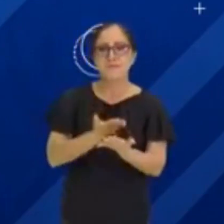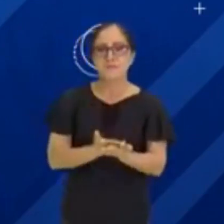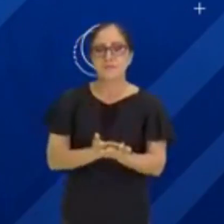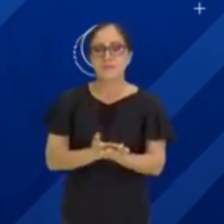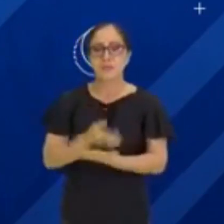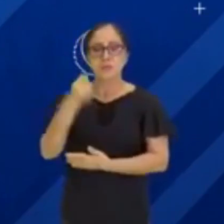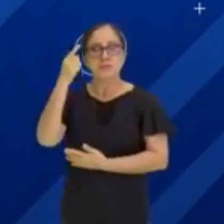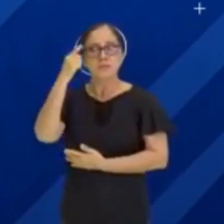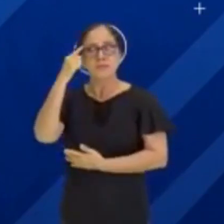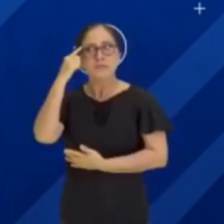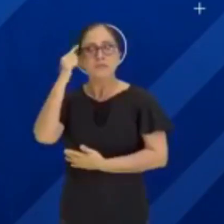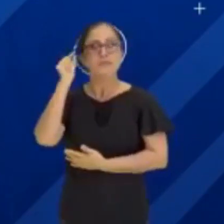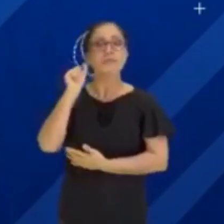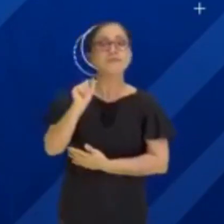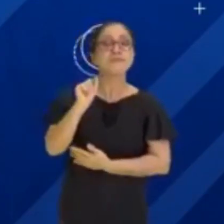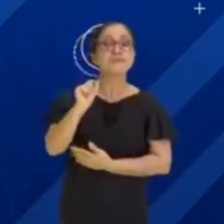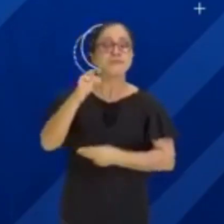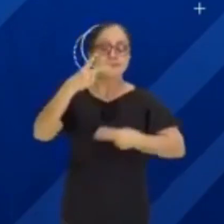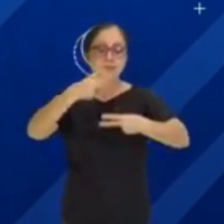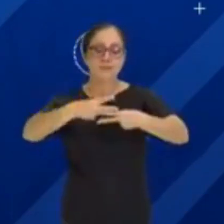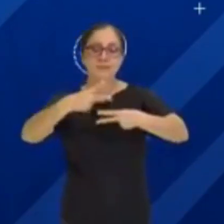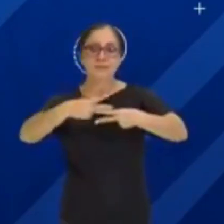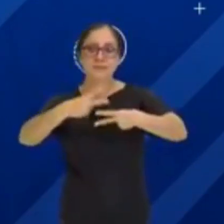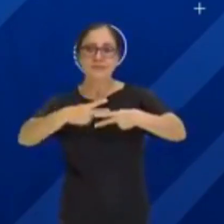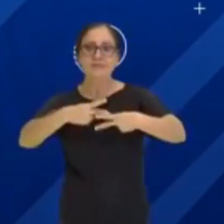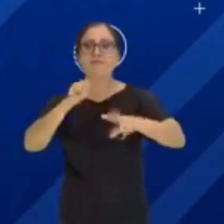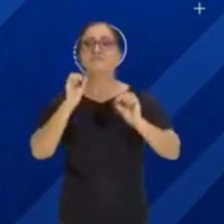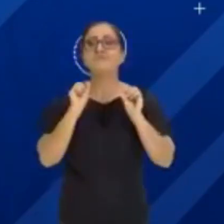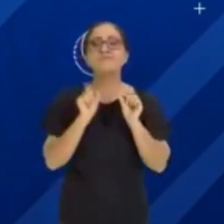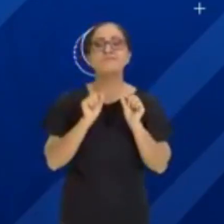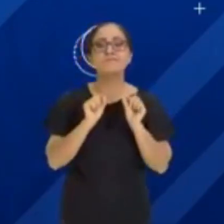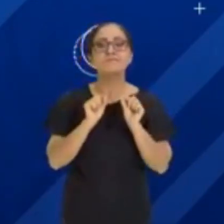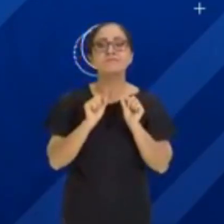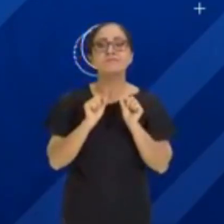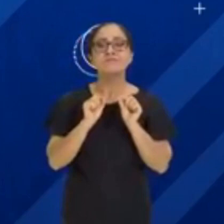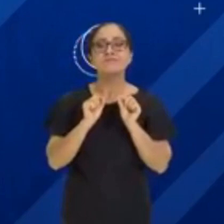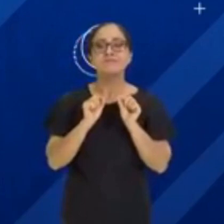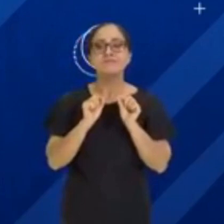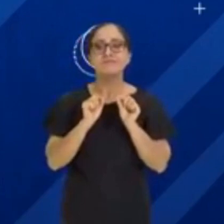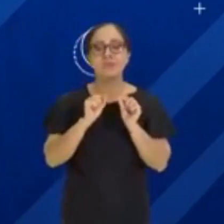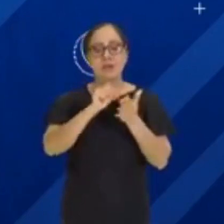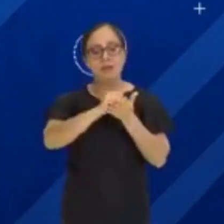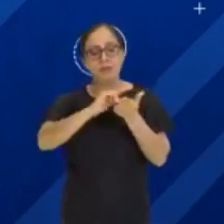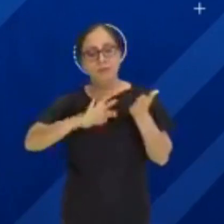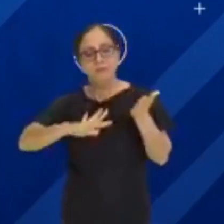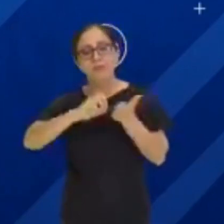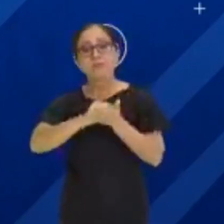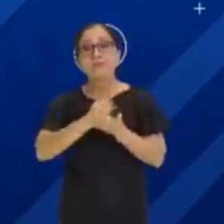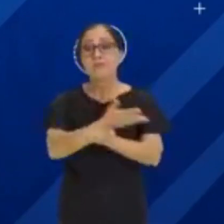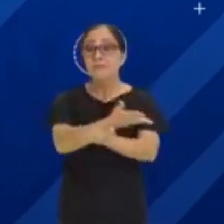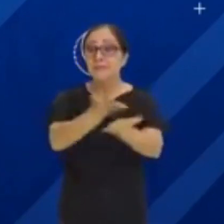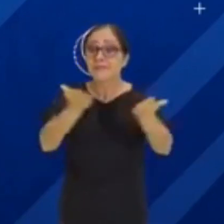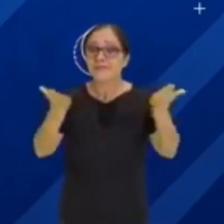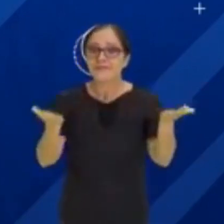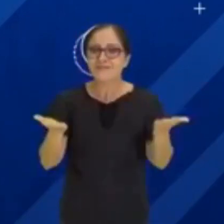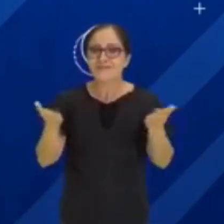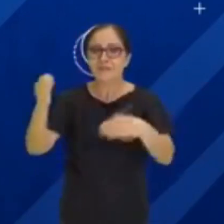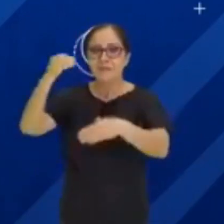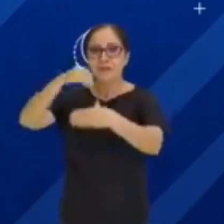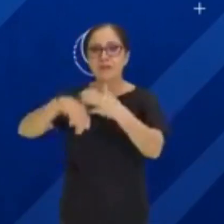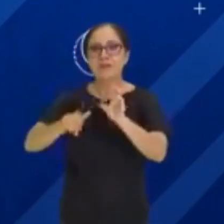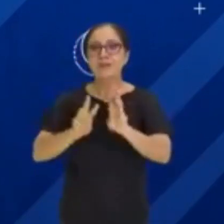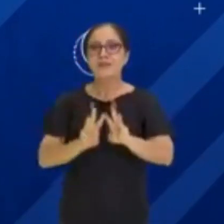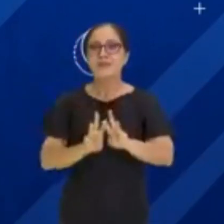Pensando nisso, a Secretaria de Estado de Educação disponibilizou exercícios para vocês no site da